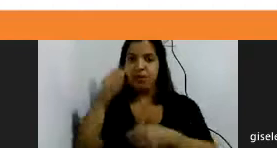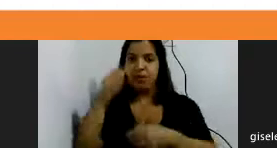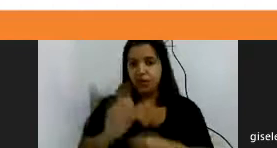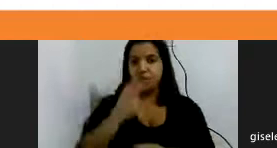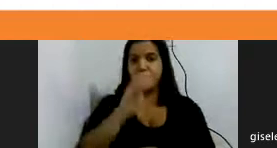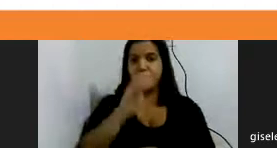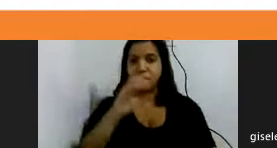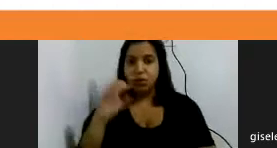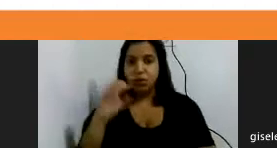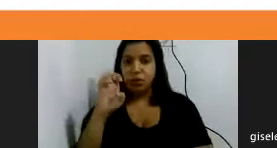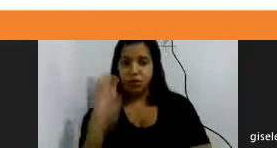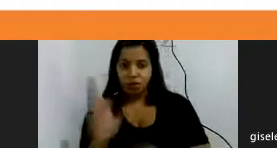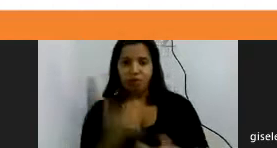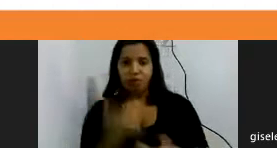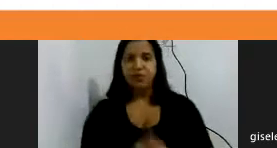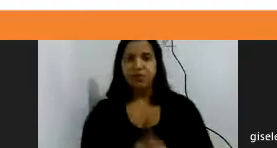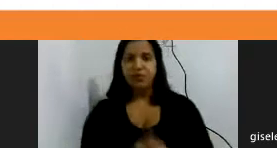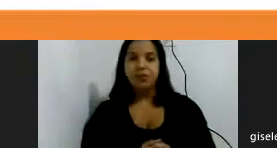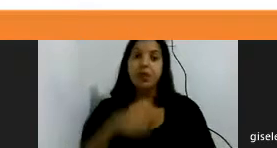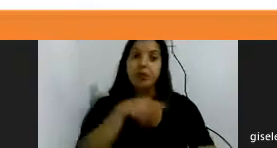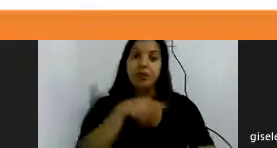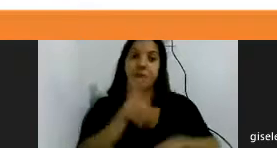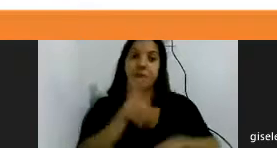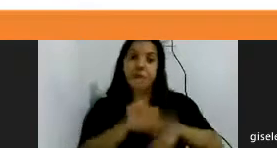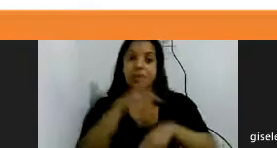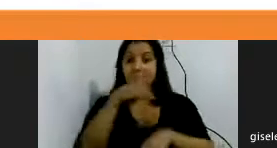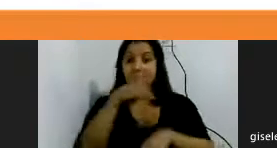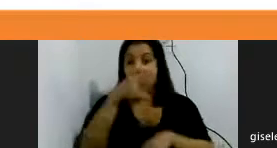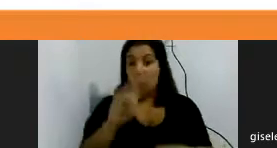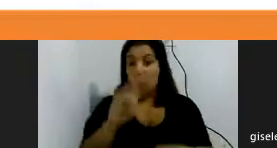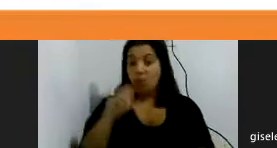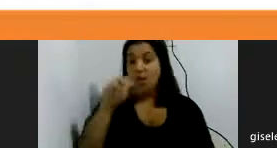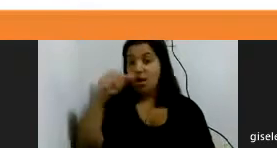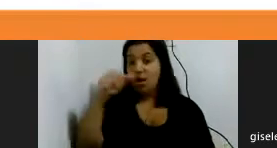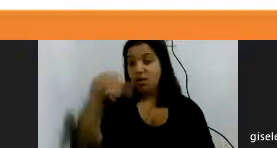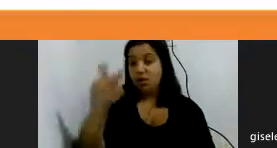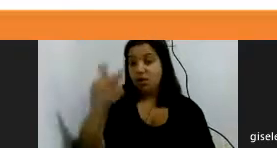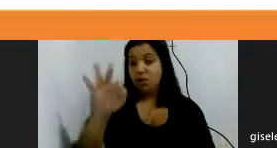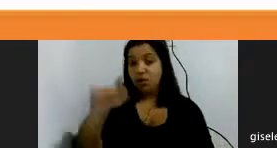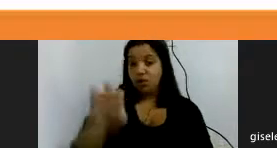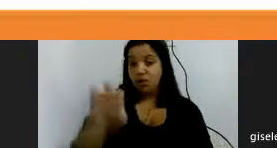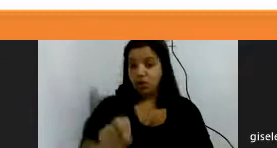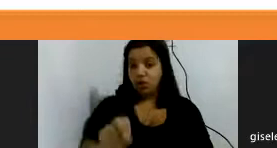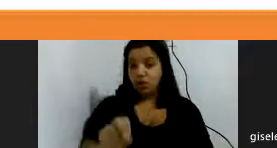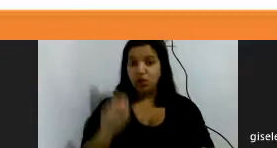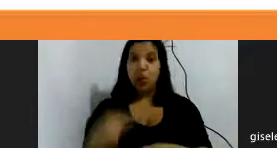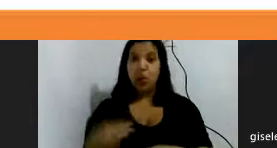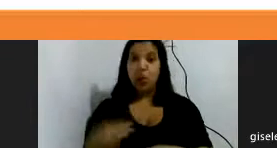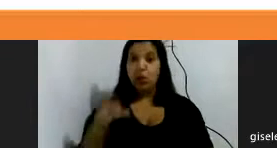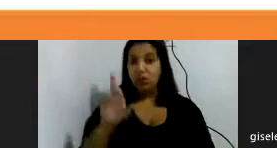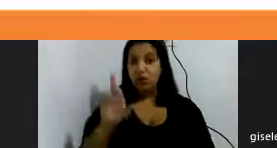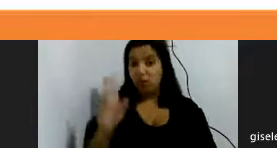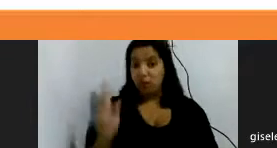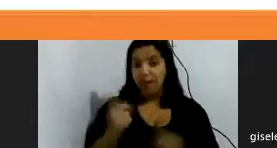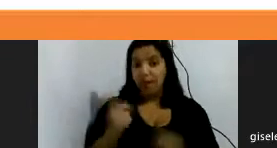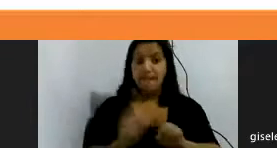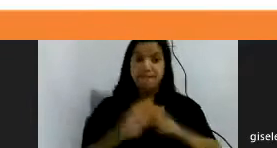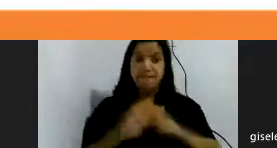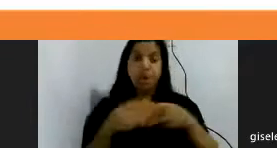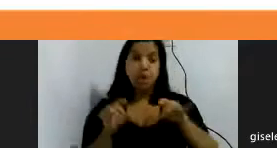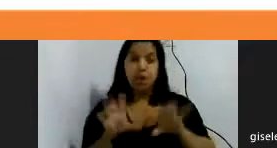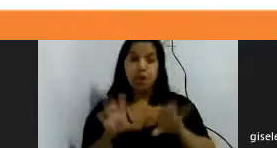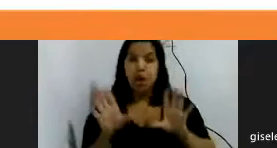E. Então, a gente tem mais de 50 antígenos do sistema RH. Só que apenas